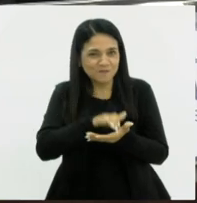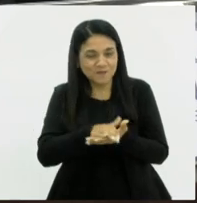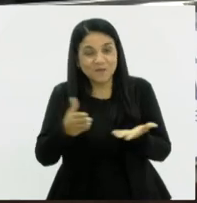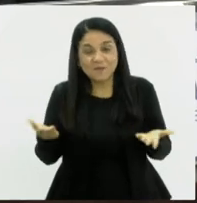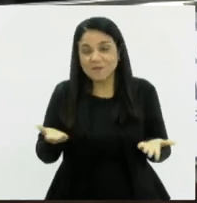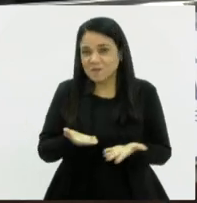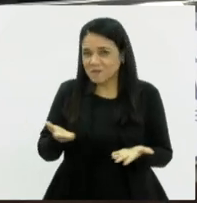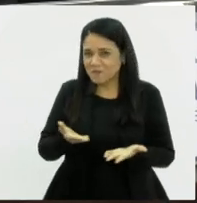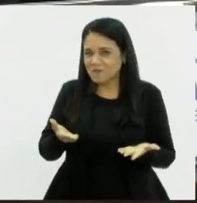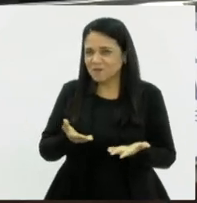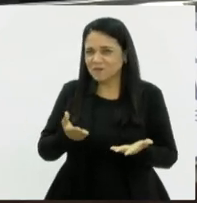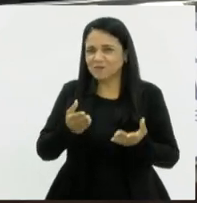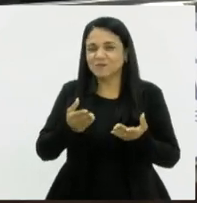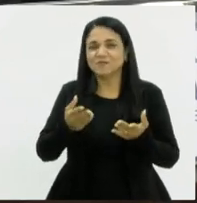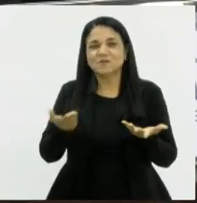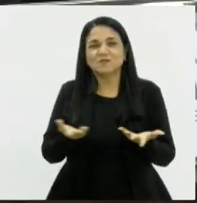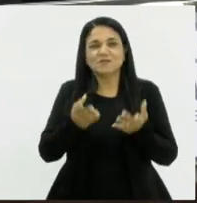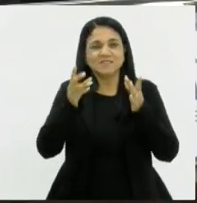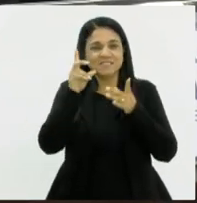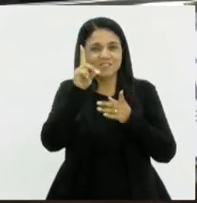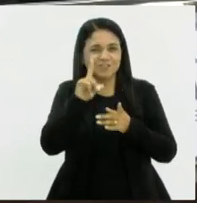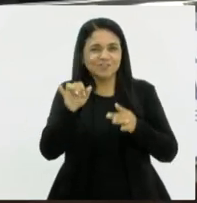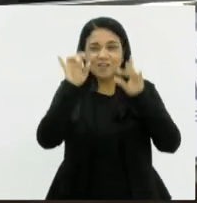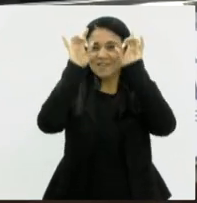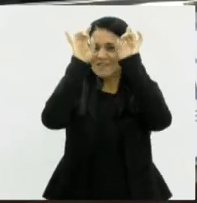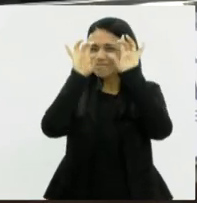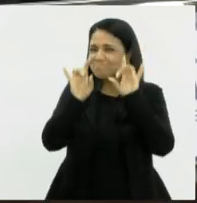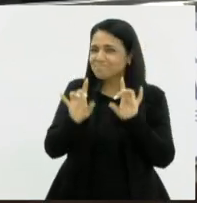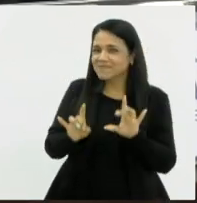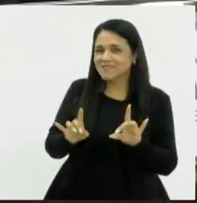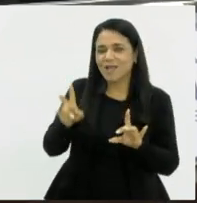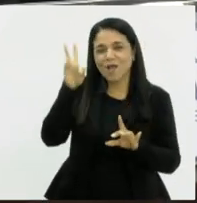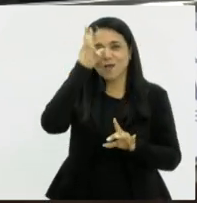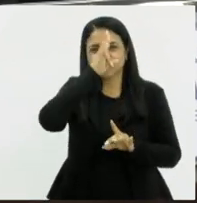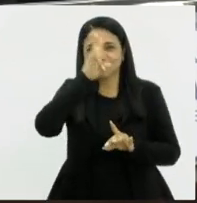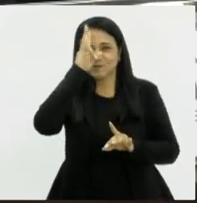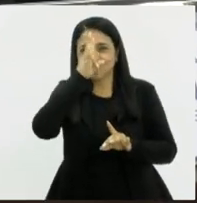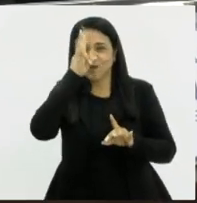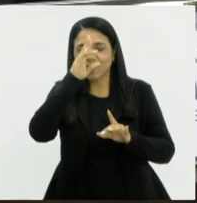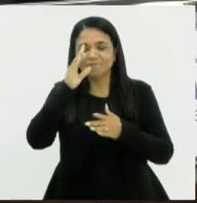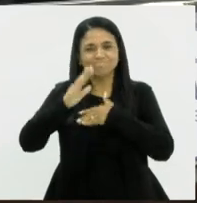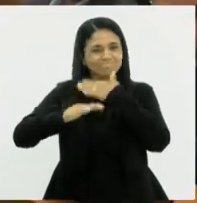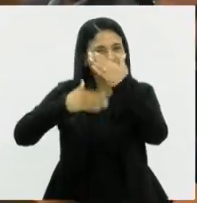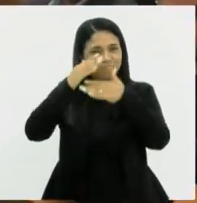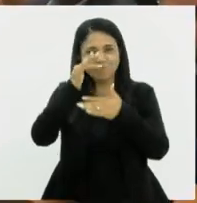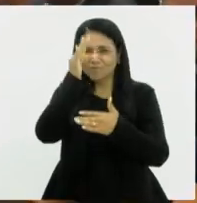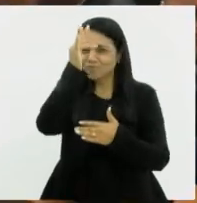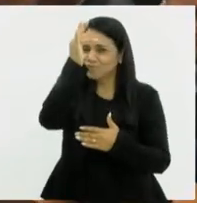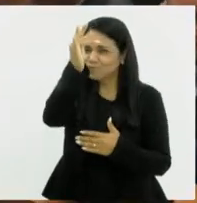hoje, nesse dia tão histórico que vai ficar para a posteridade um dia memorável. Né?